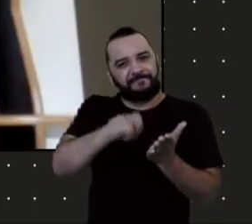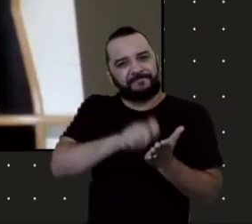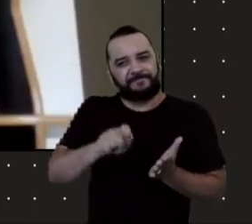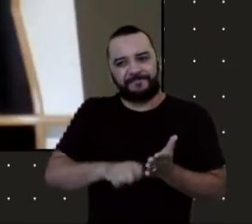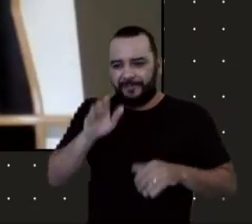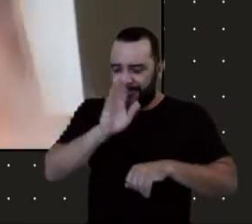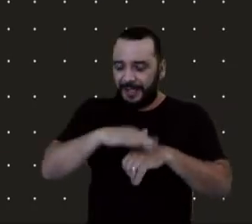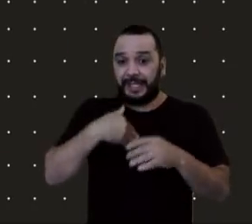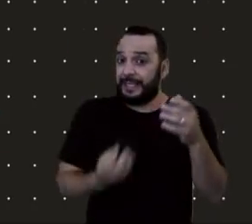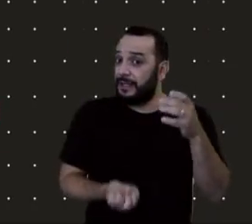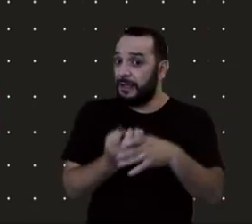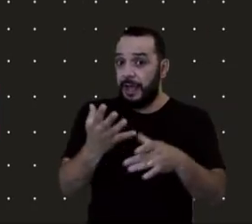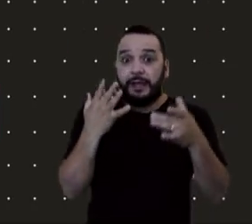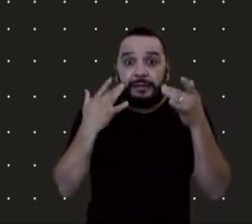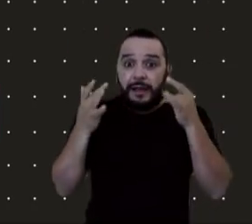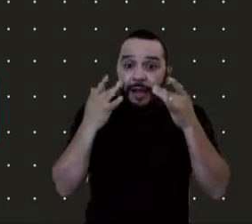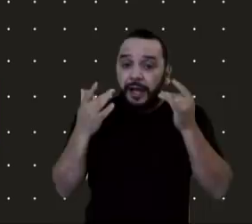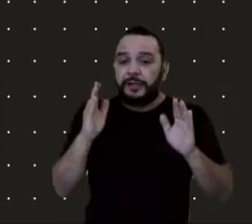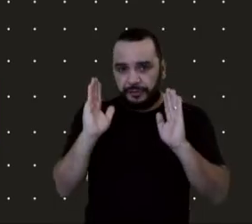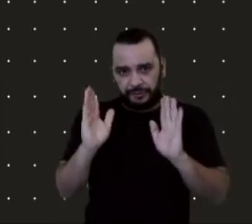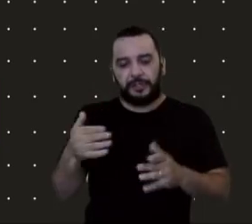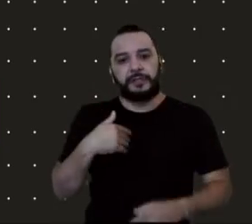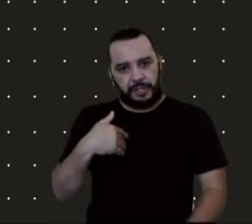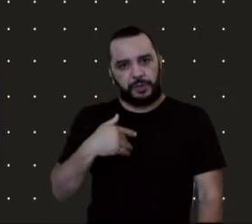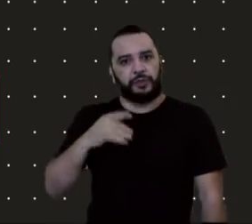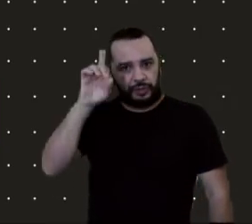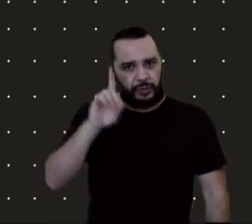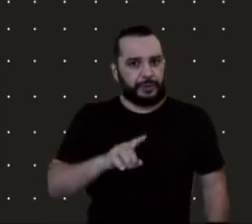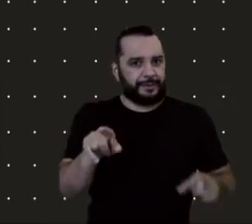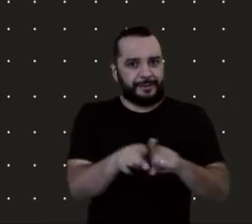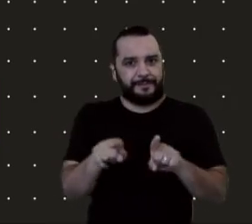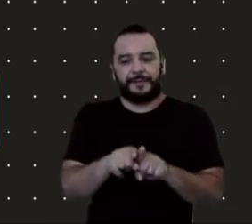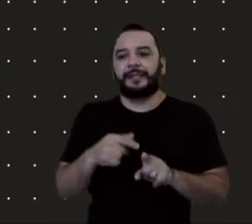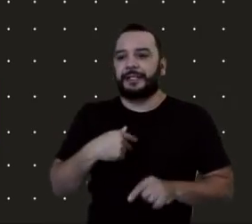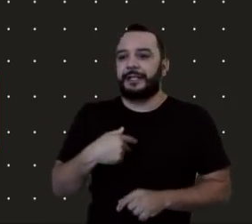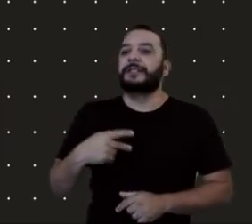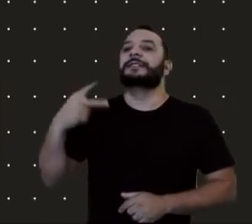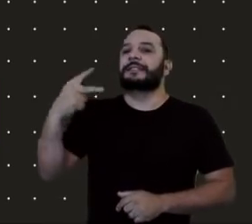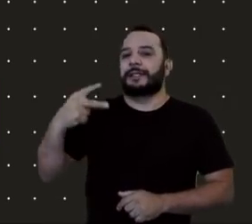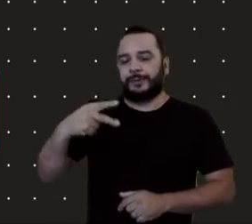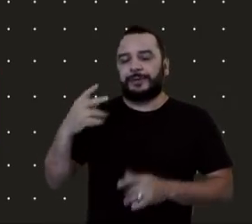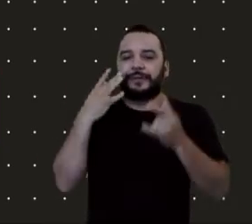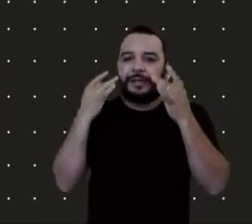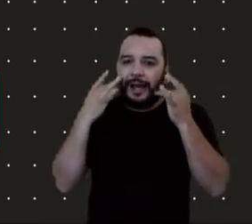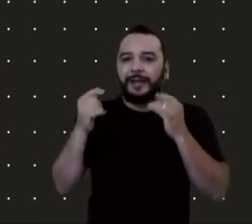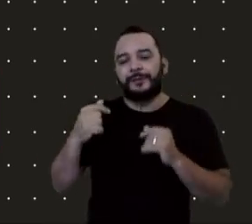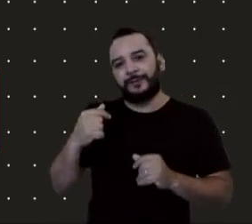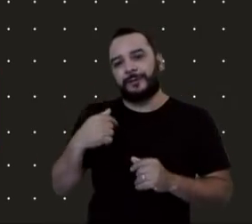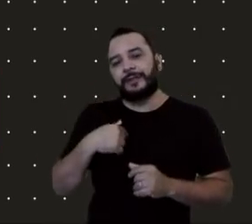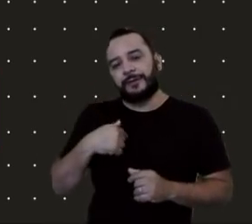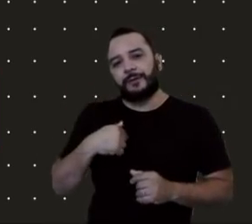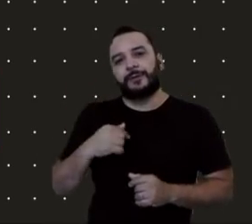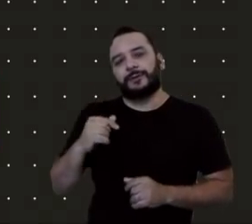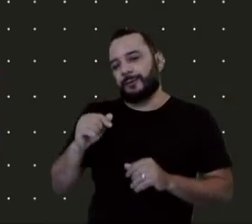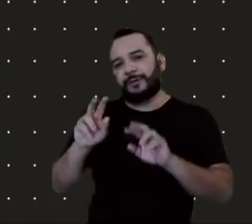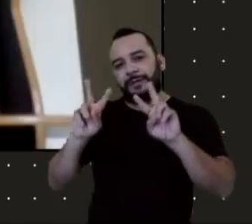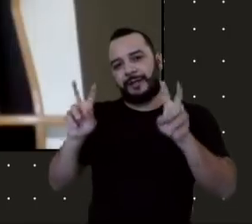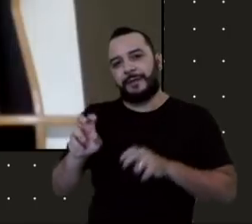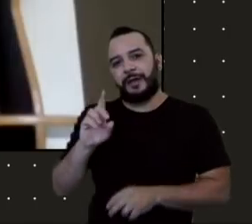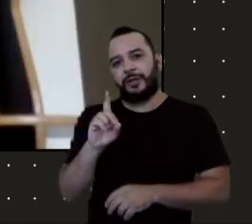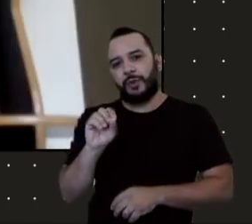escrevendo a dramaturgia inteira, criei um espetáculo, que eu dirigi também, e foi o segundo solo que eu fiz, chamado Doroteia